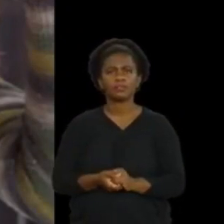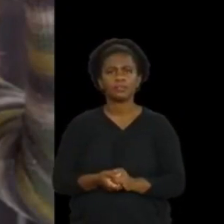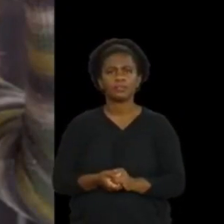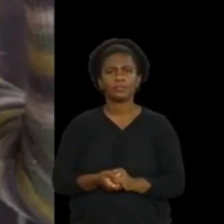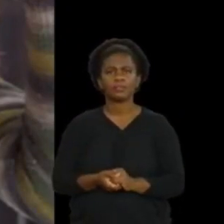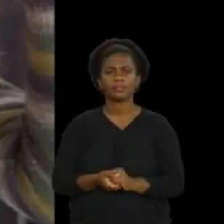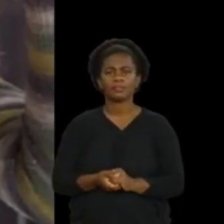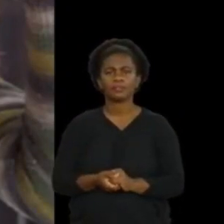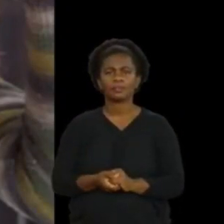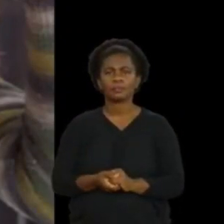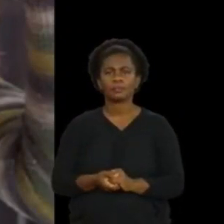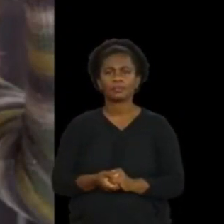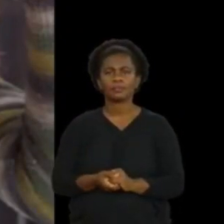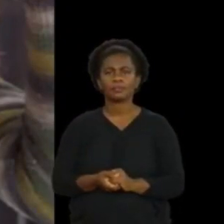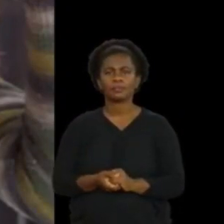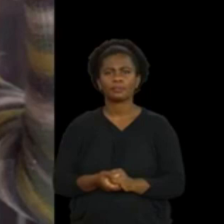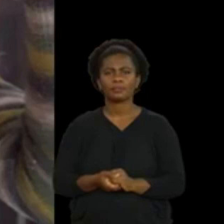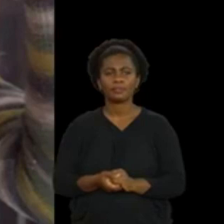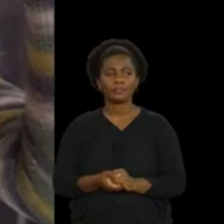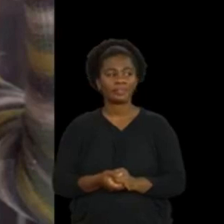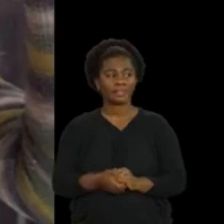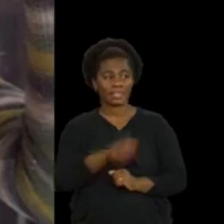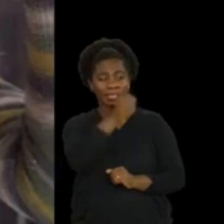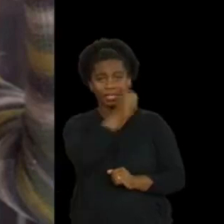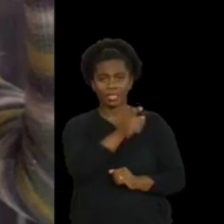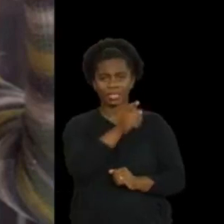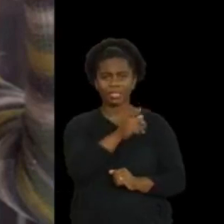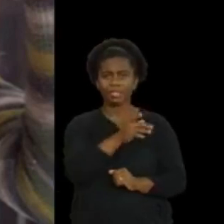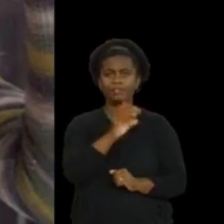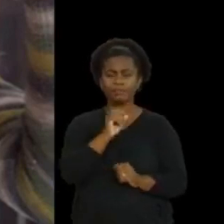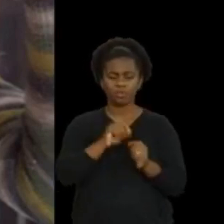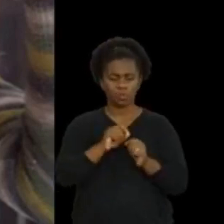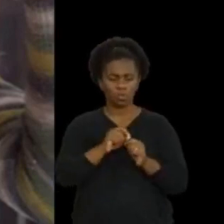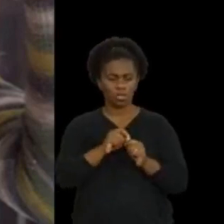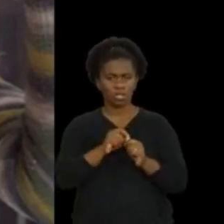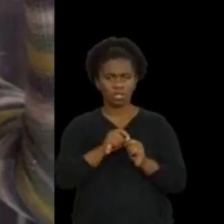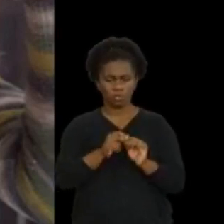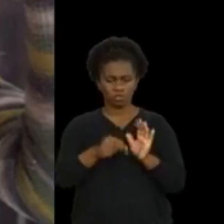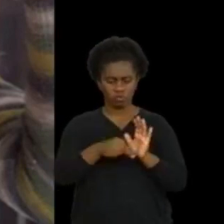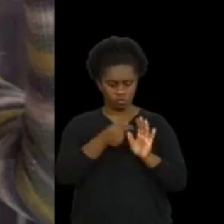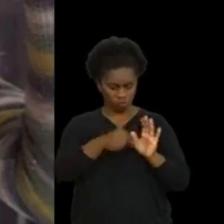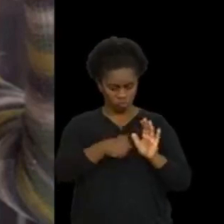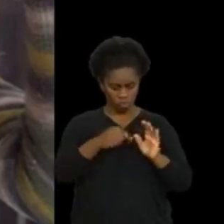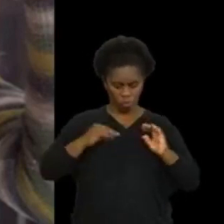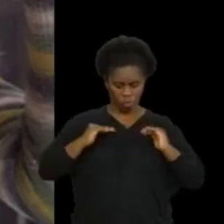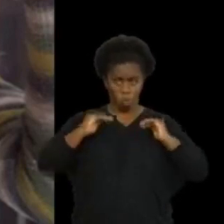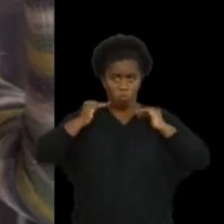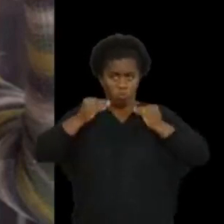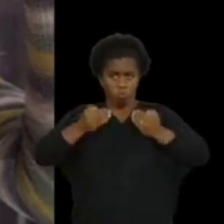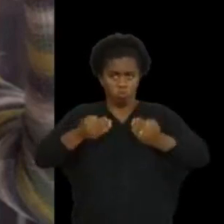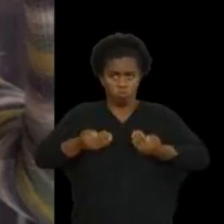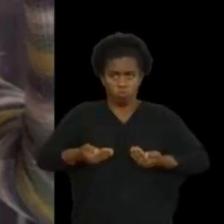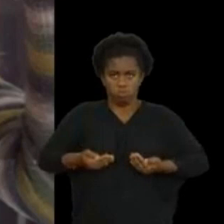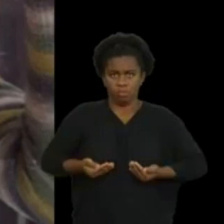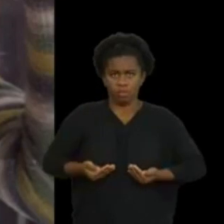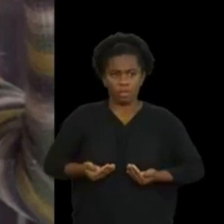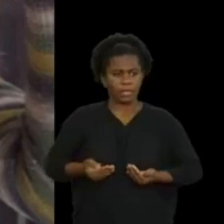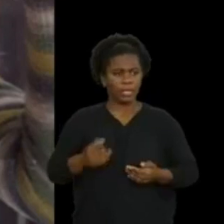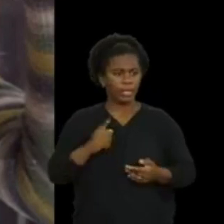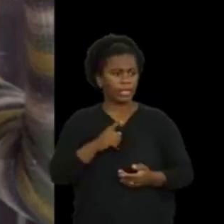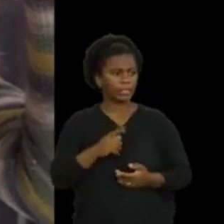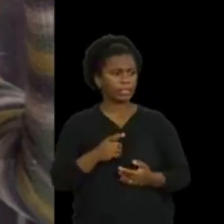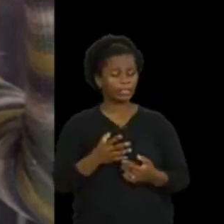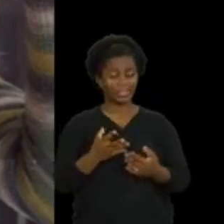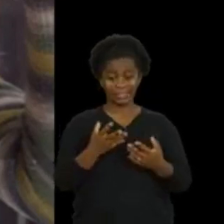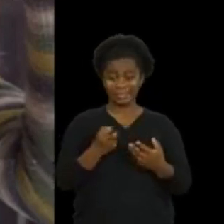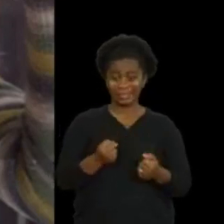Ele tinha colocado silicone, ele tinha realmente mergulhado